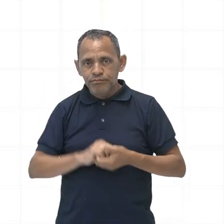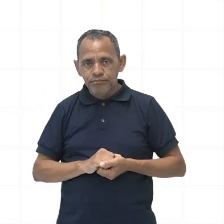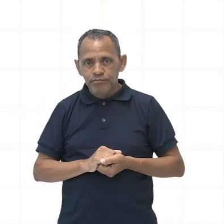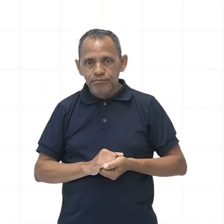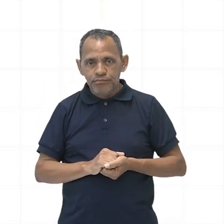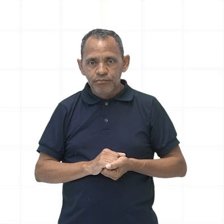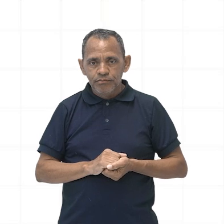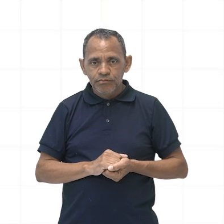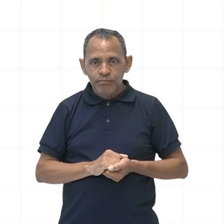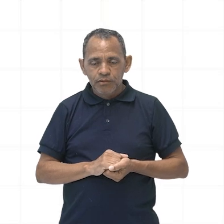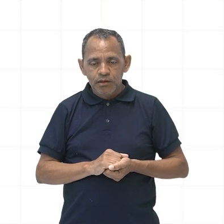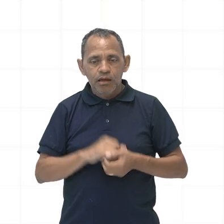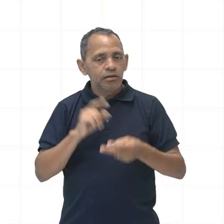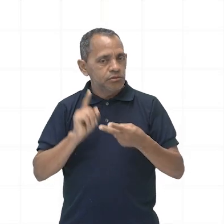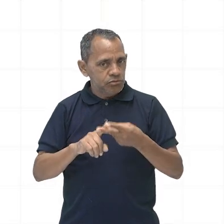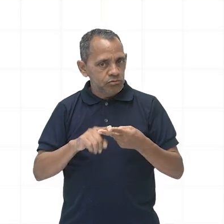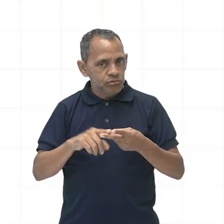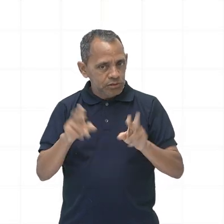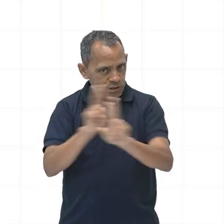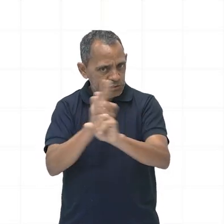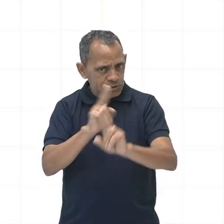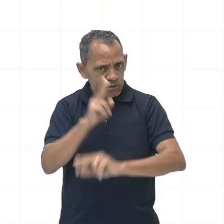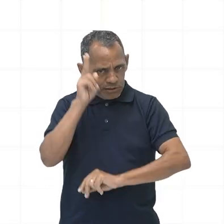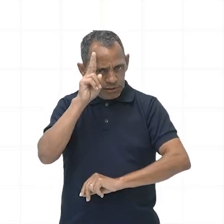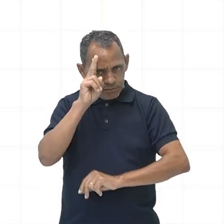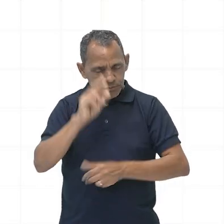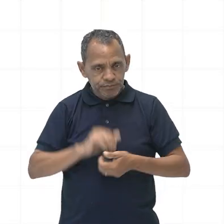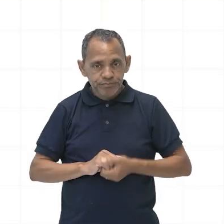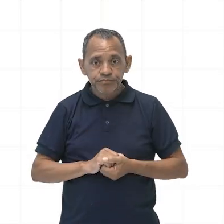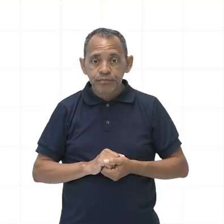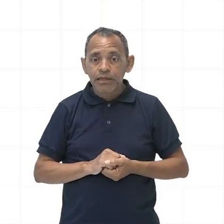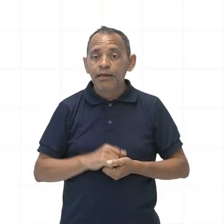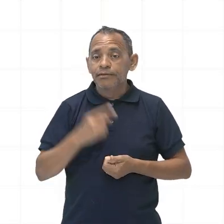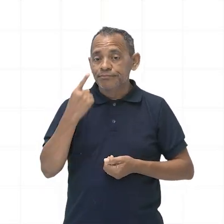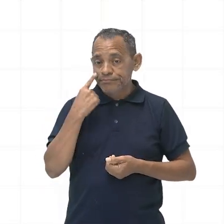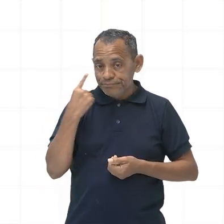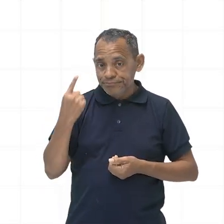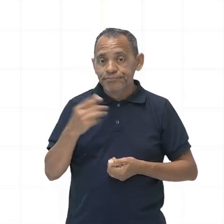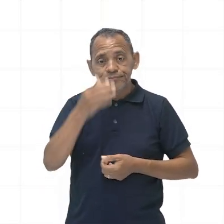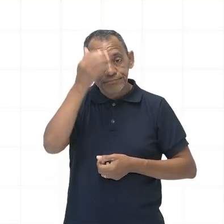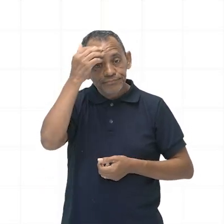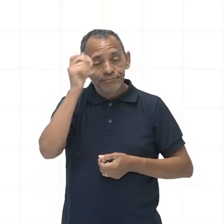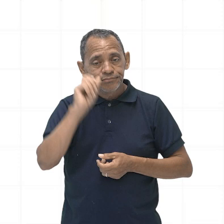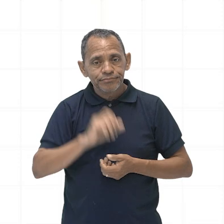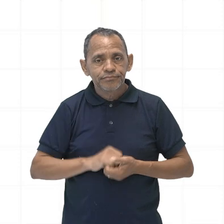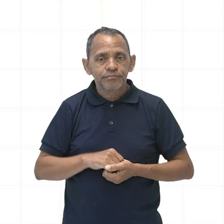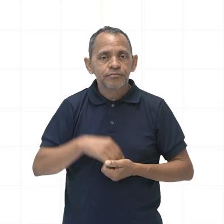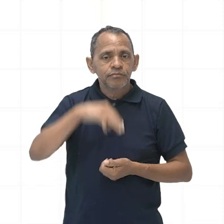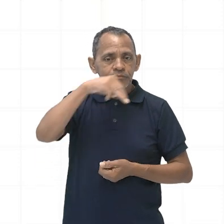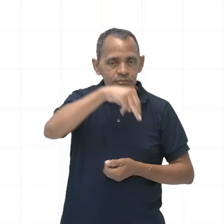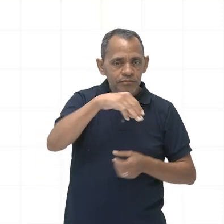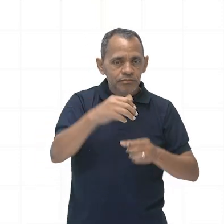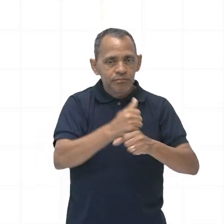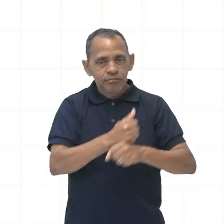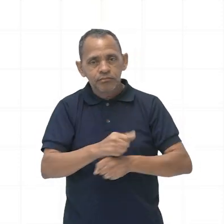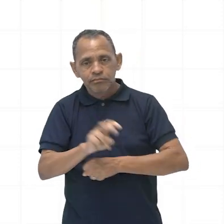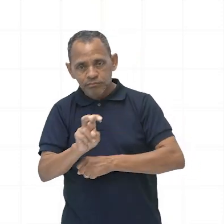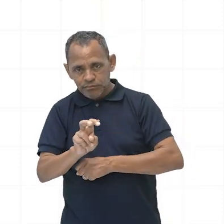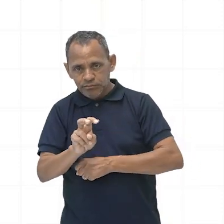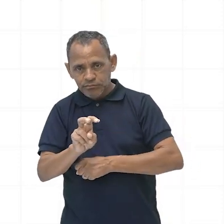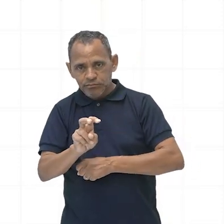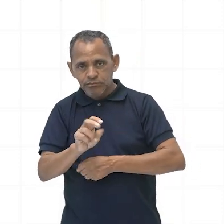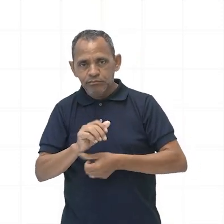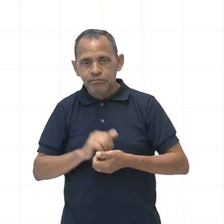a nossa segunda relação. Então, por essa relação, eu sei que o M é igual a